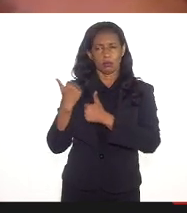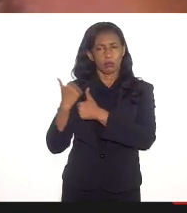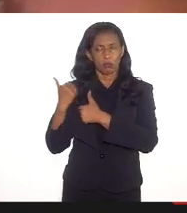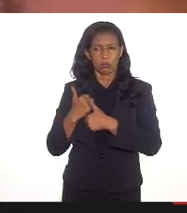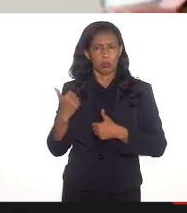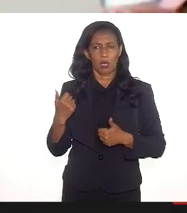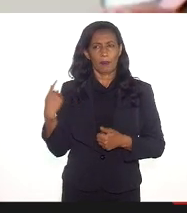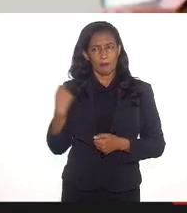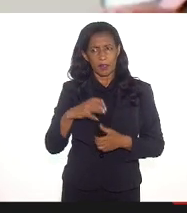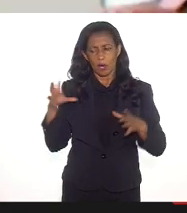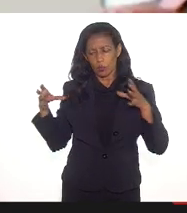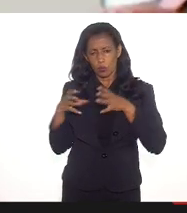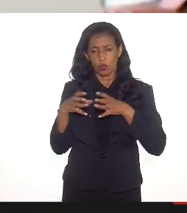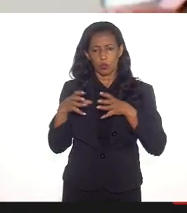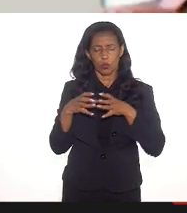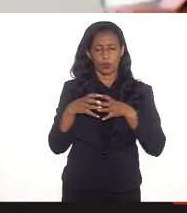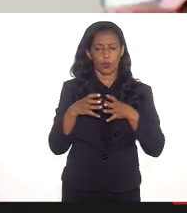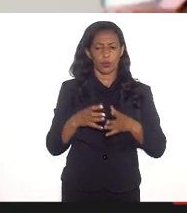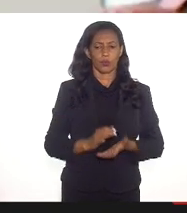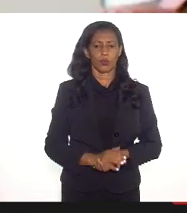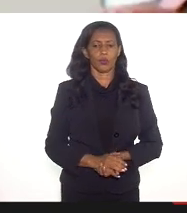expertise para esse momento. Tá?